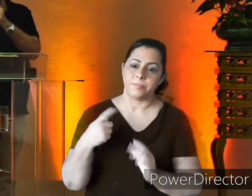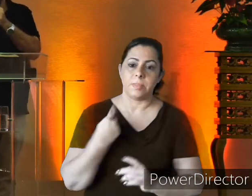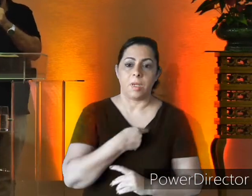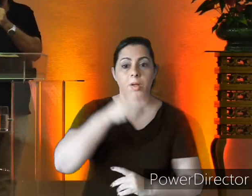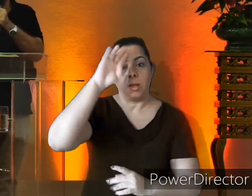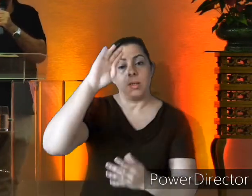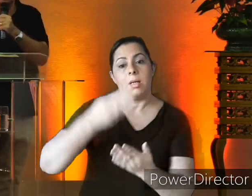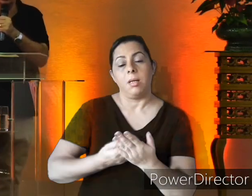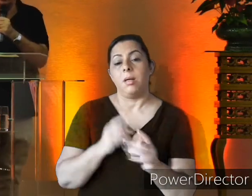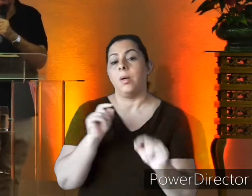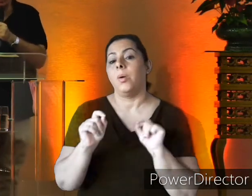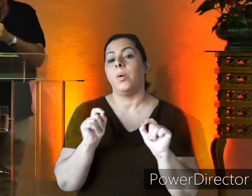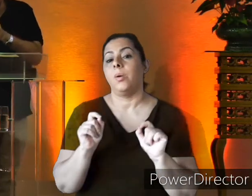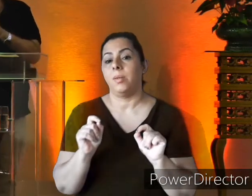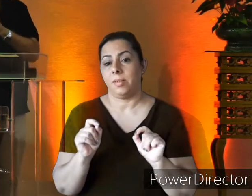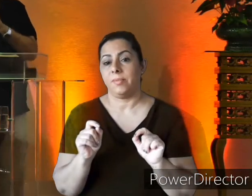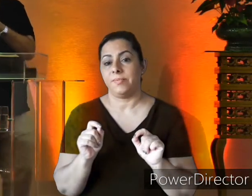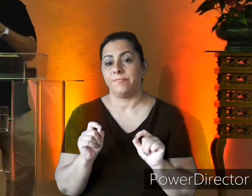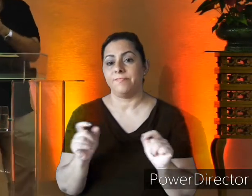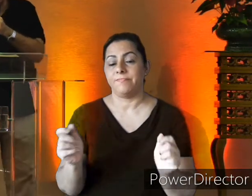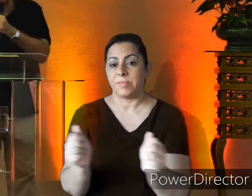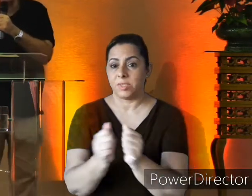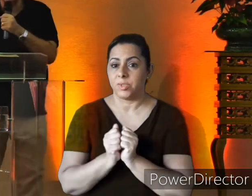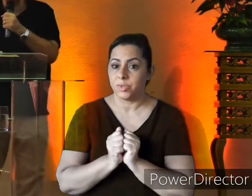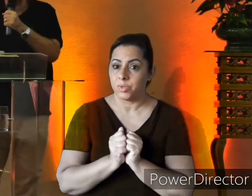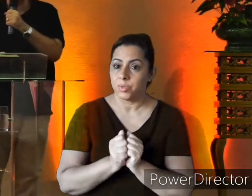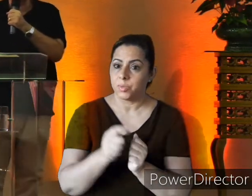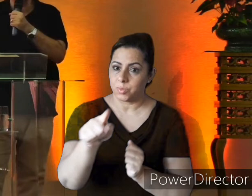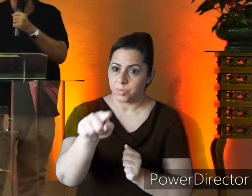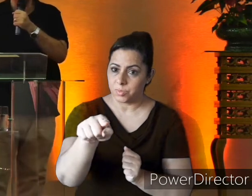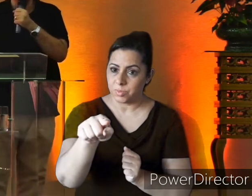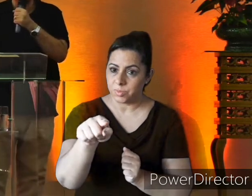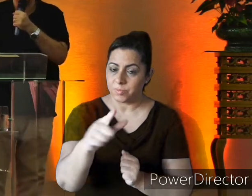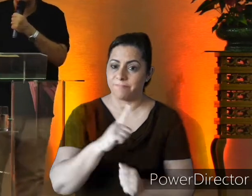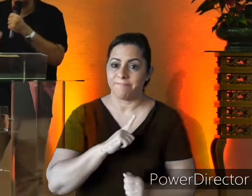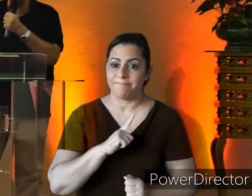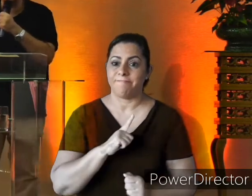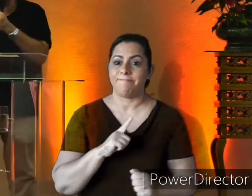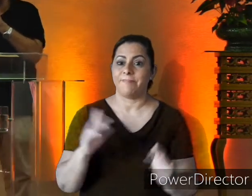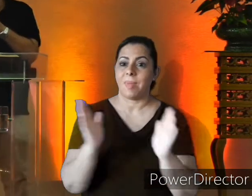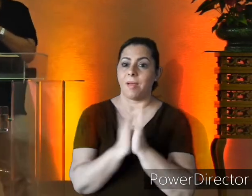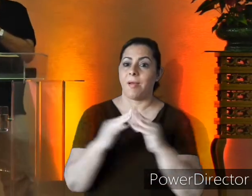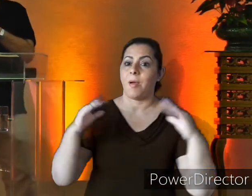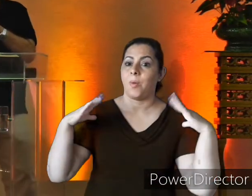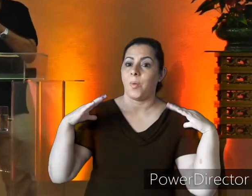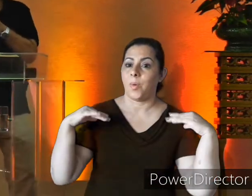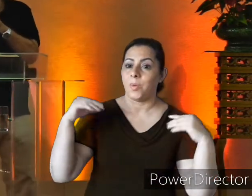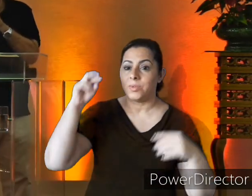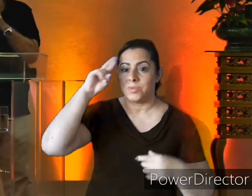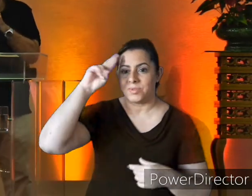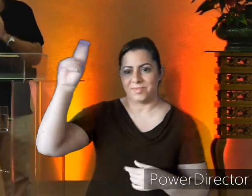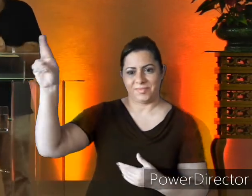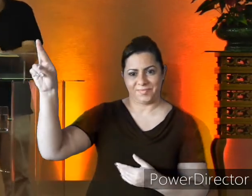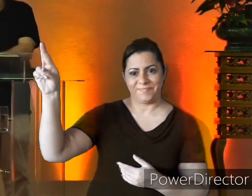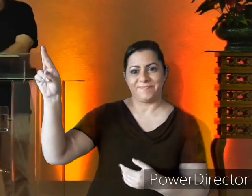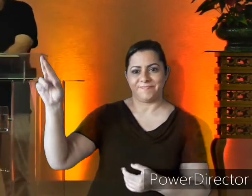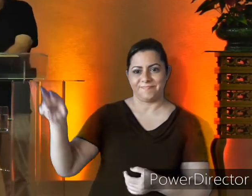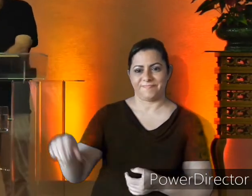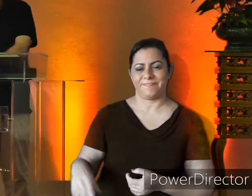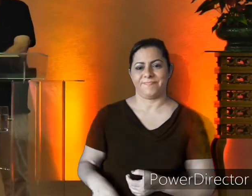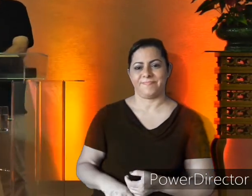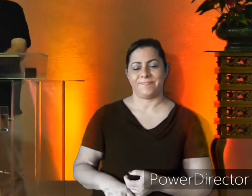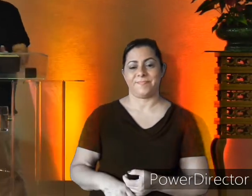Senhor. Mas se houver alguém nos assistindo nesse momento, participando desse culto, ouvindo a palavra de